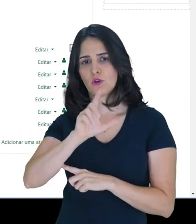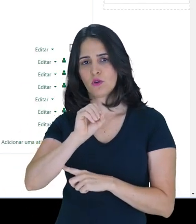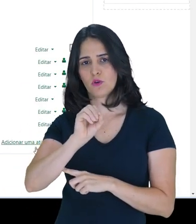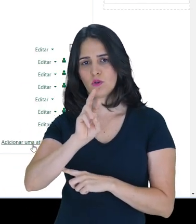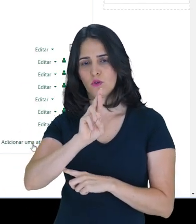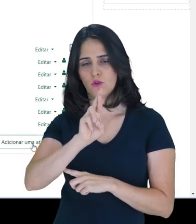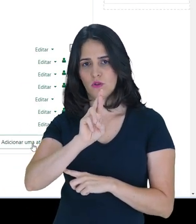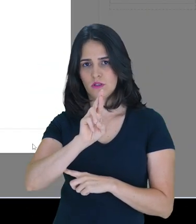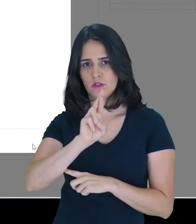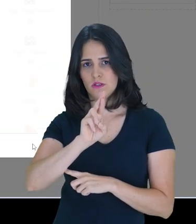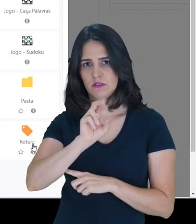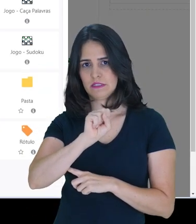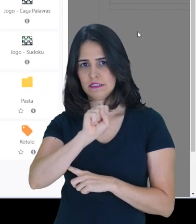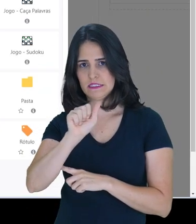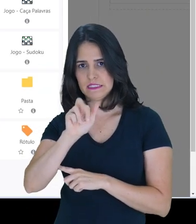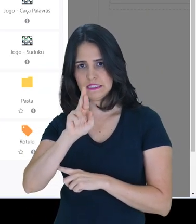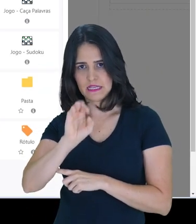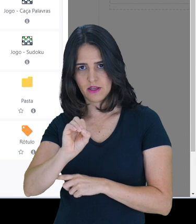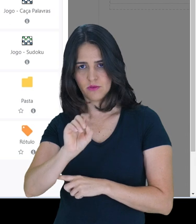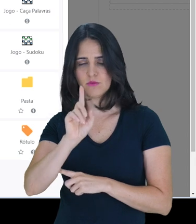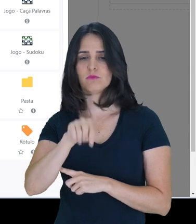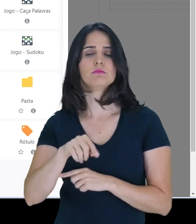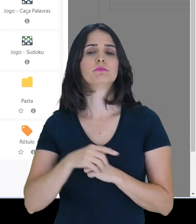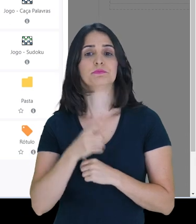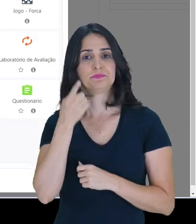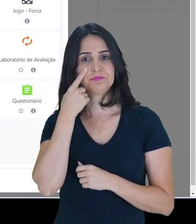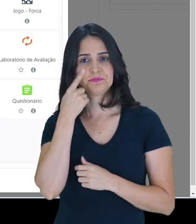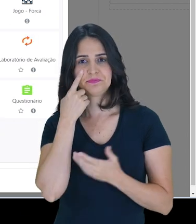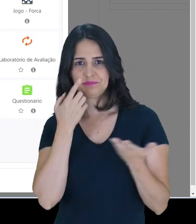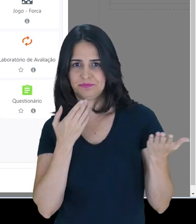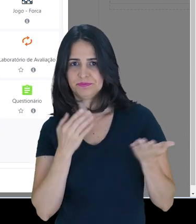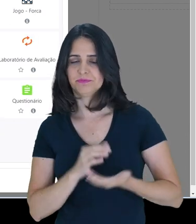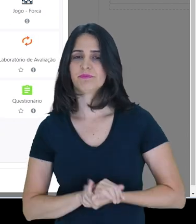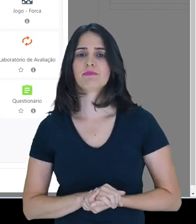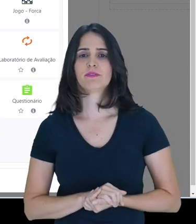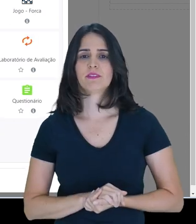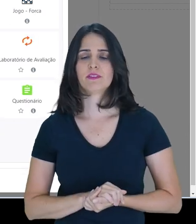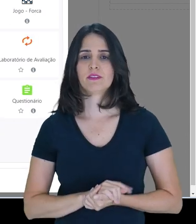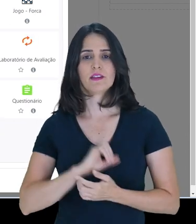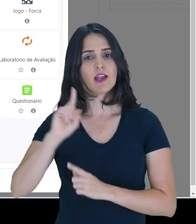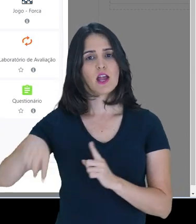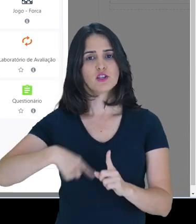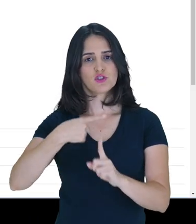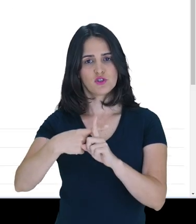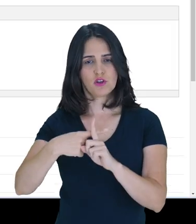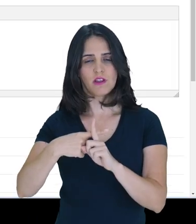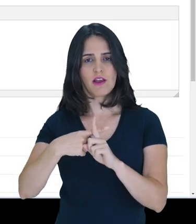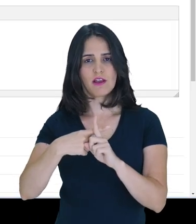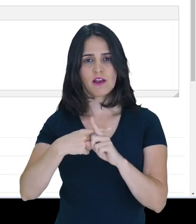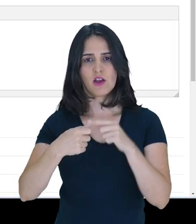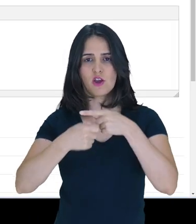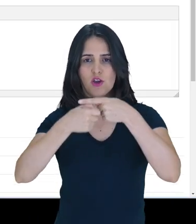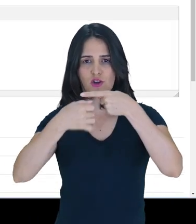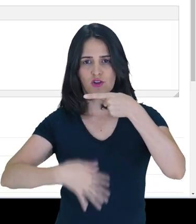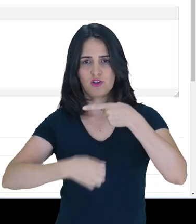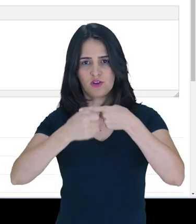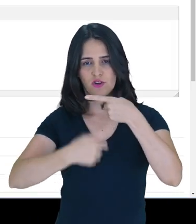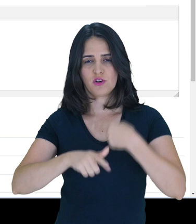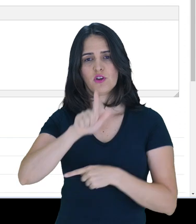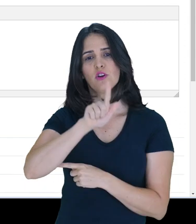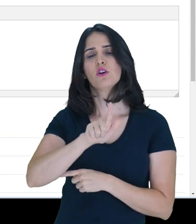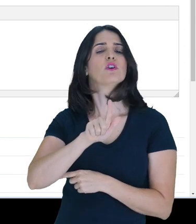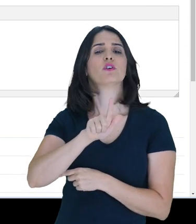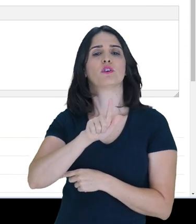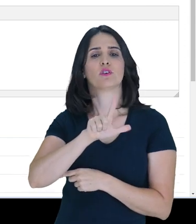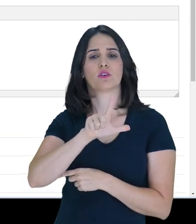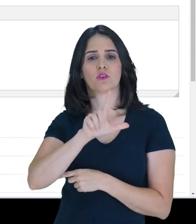edição adicionar uma atividade ou recurso vamos aqui em atividades glossário Vamos dar um